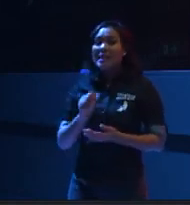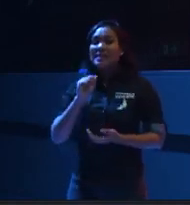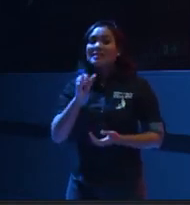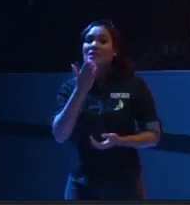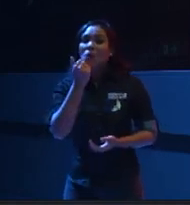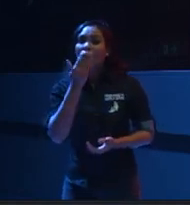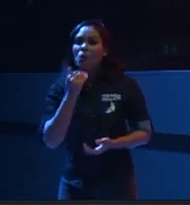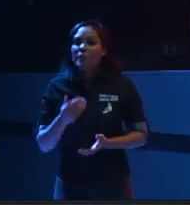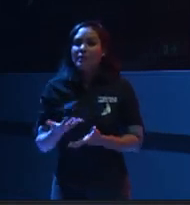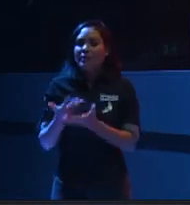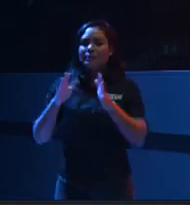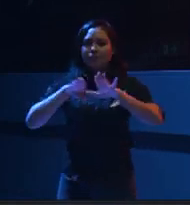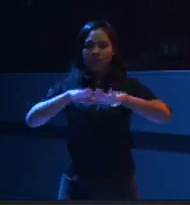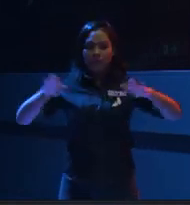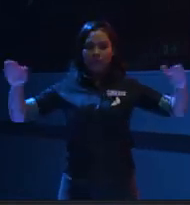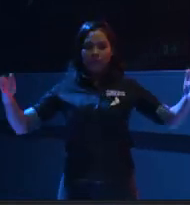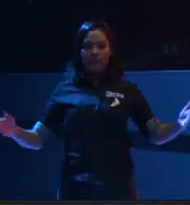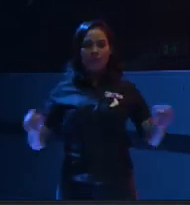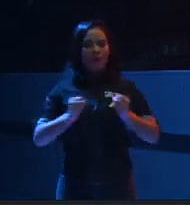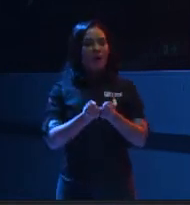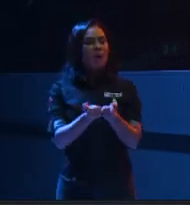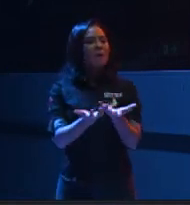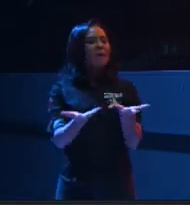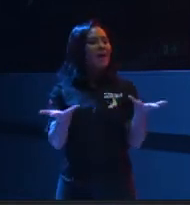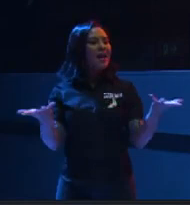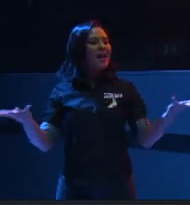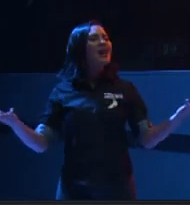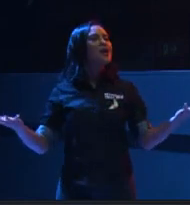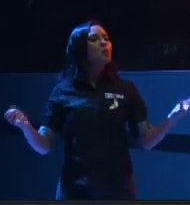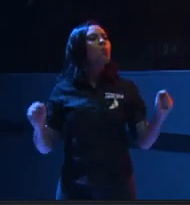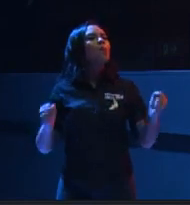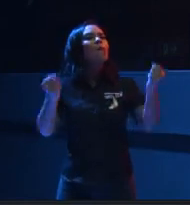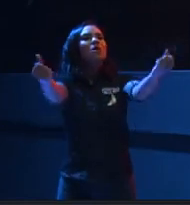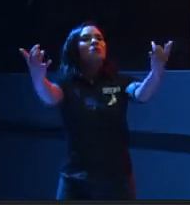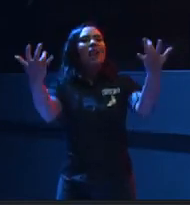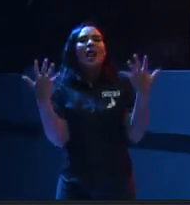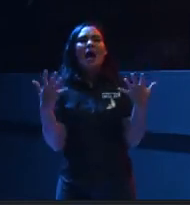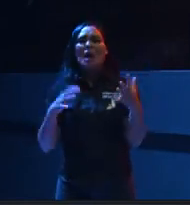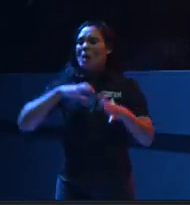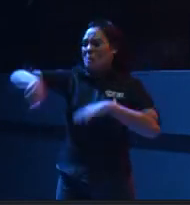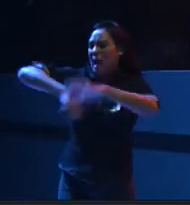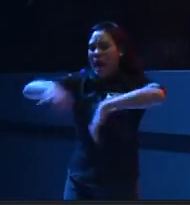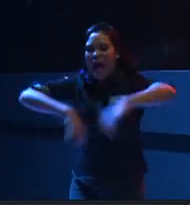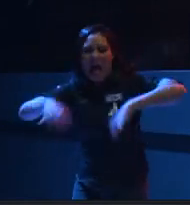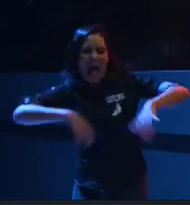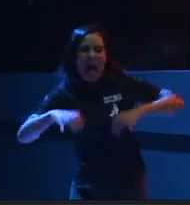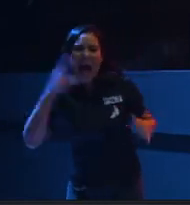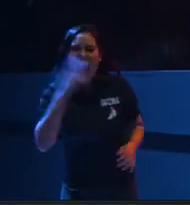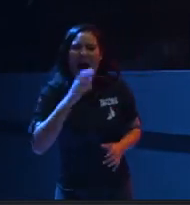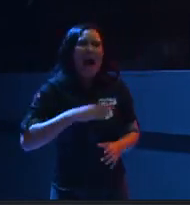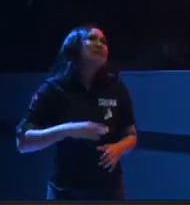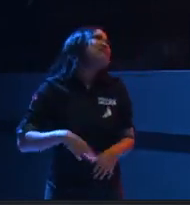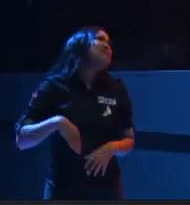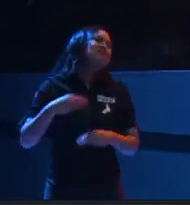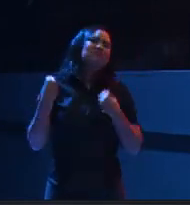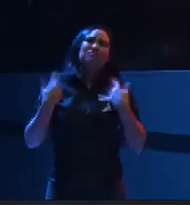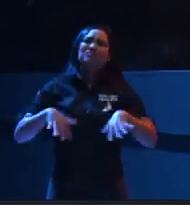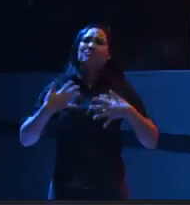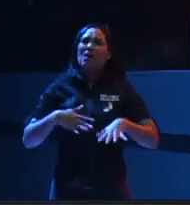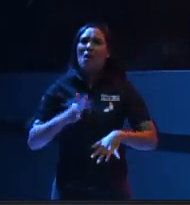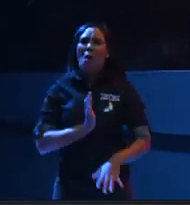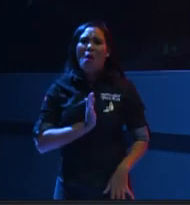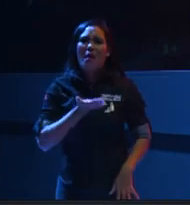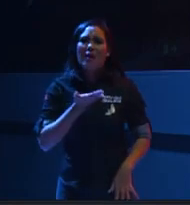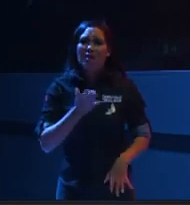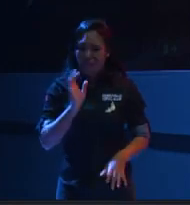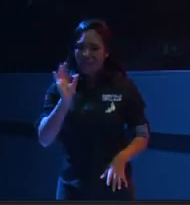mundo aqui querendo meter a mão na comida vai ser a loucura faz seguinte dividir em grupos aí ó vamos fazer enfileirado bonitinho